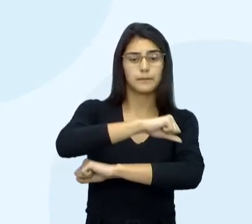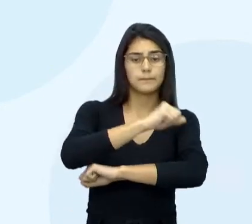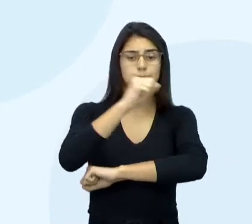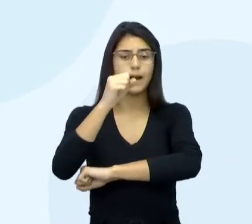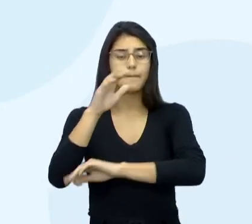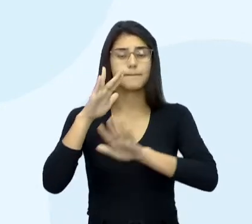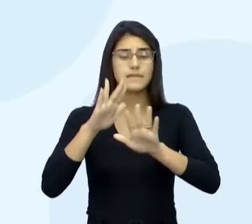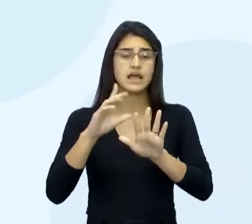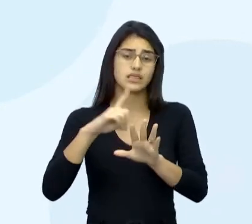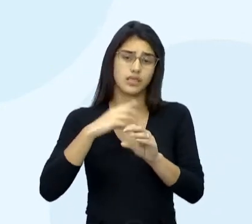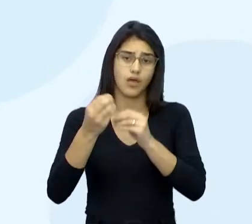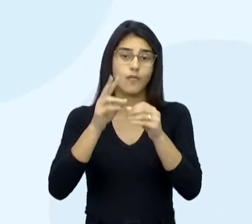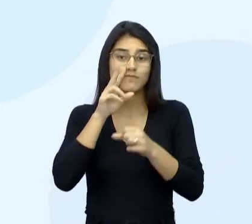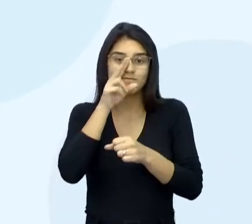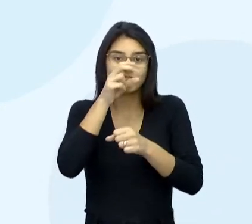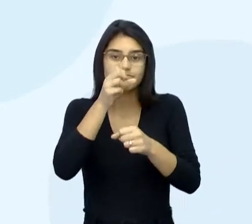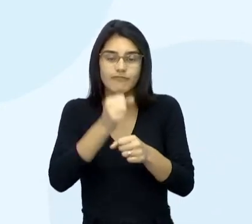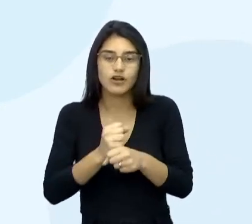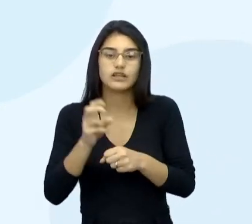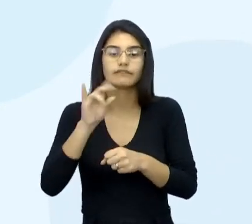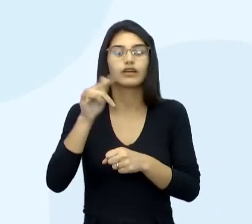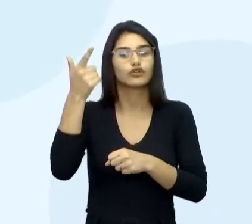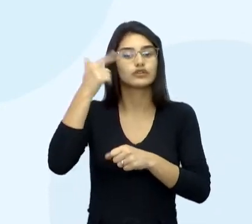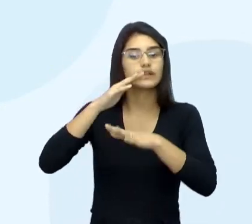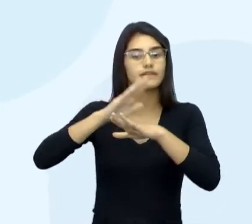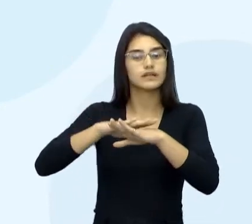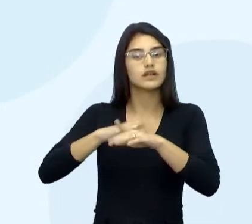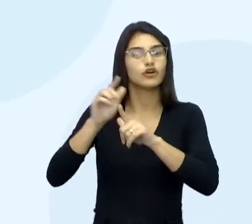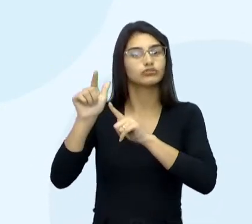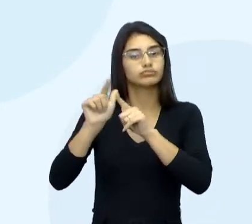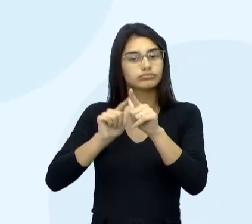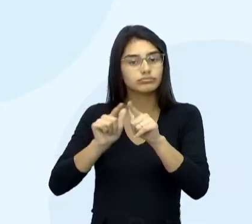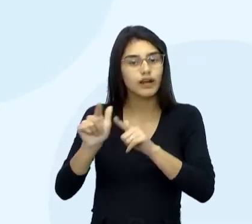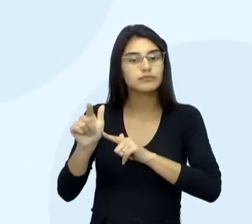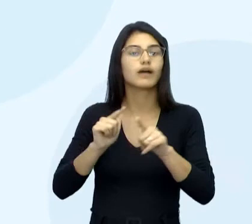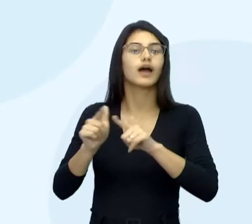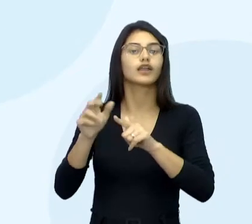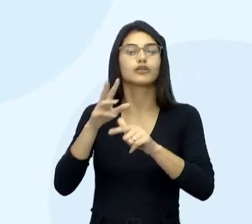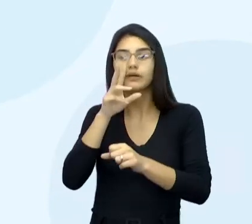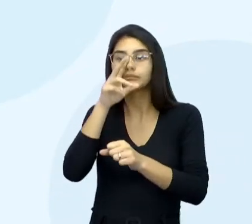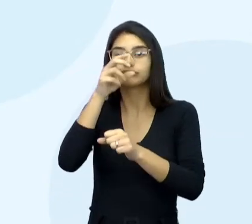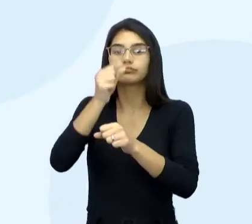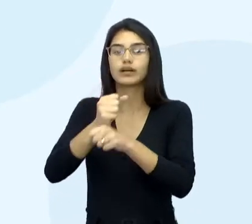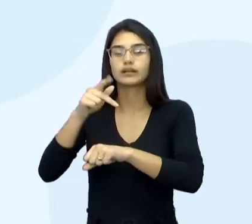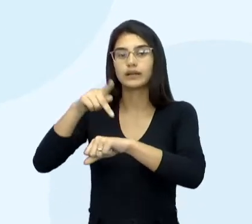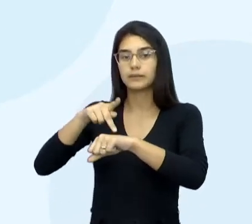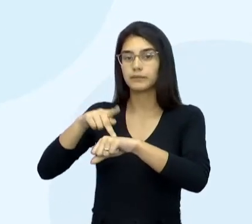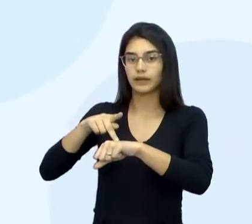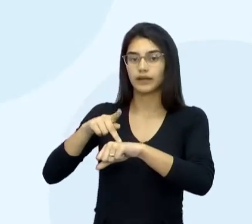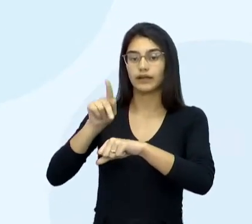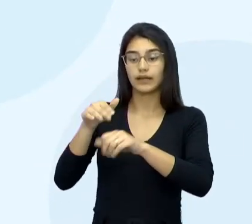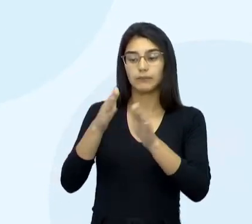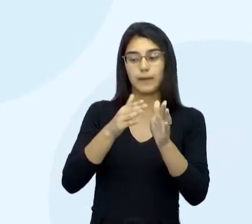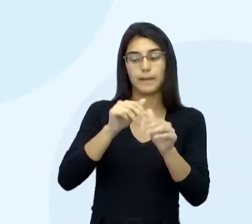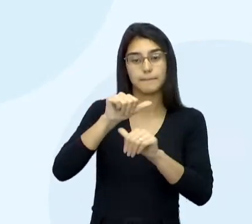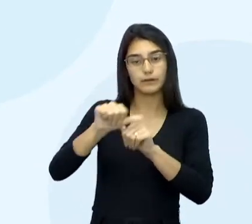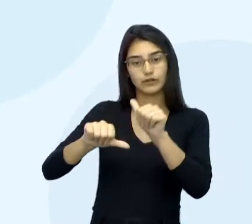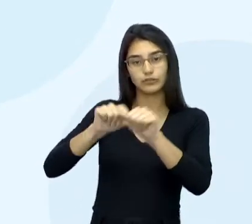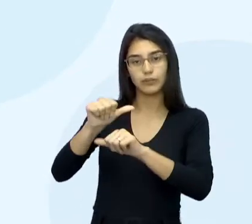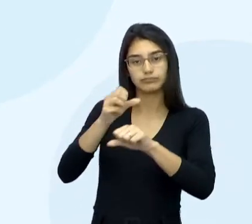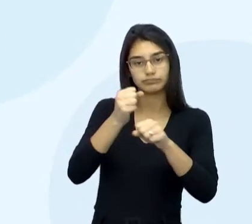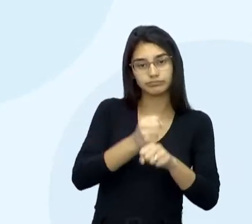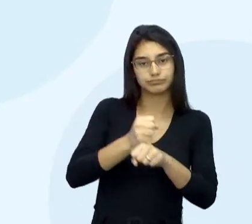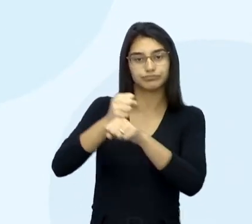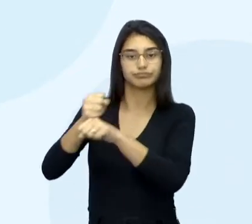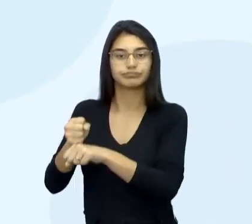certa rigidez, vai servir para realizar um trabalho ali naquela pedra que é de deslocamento da pedra.